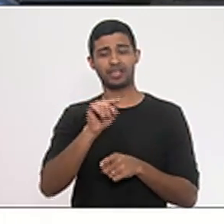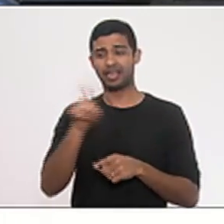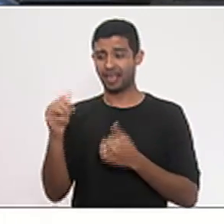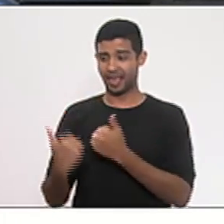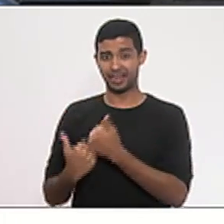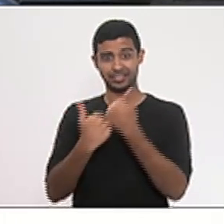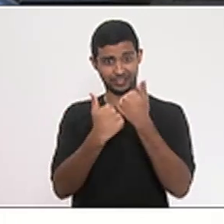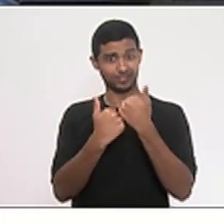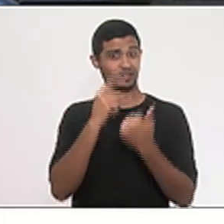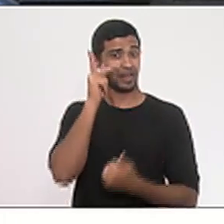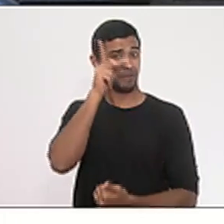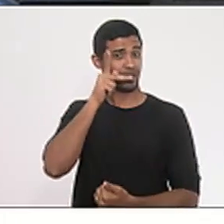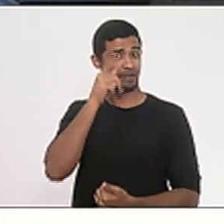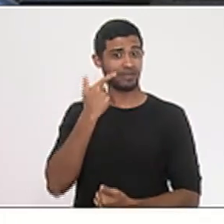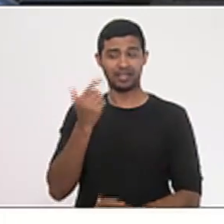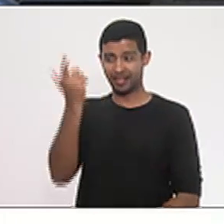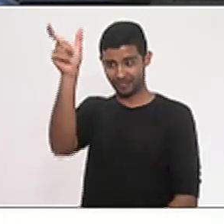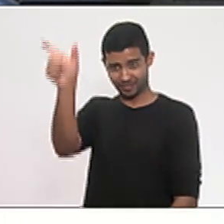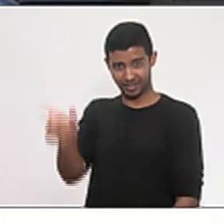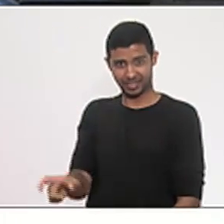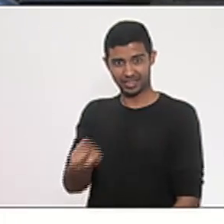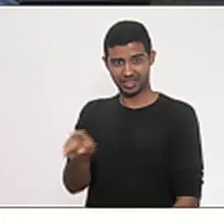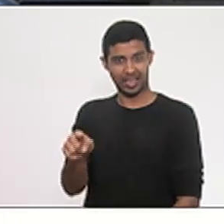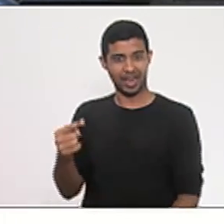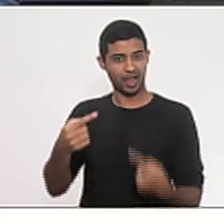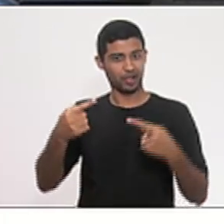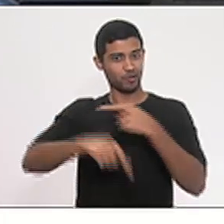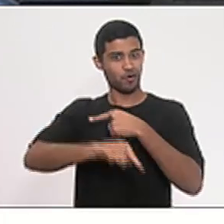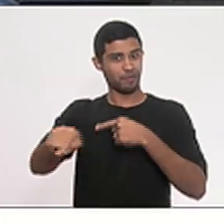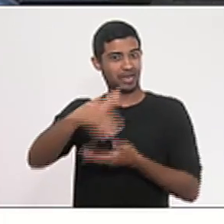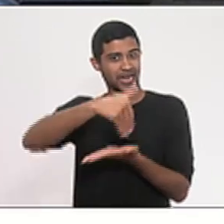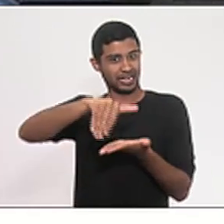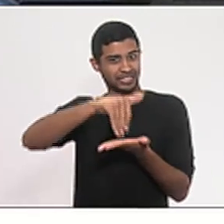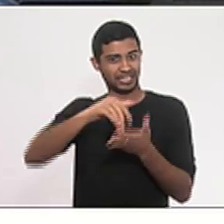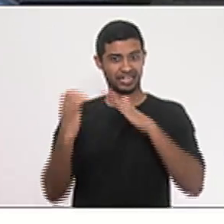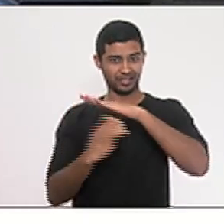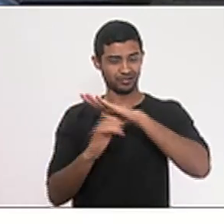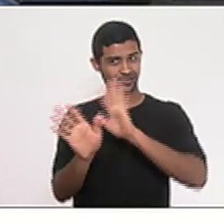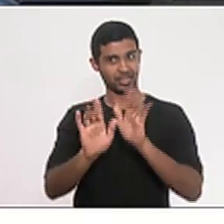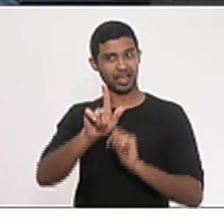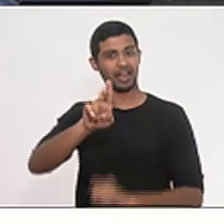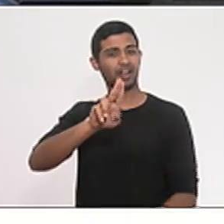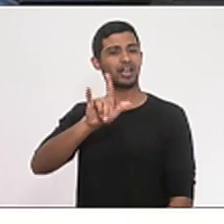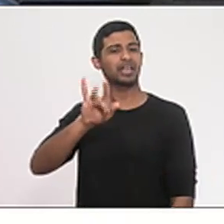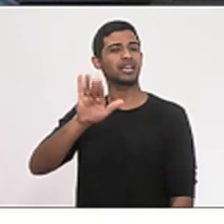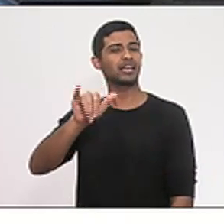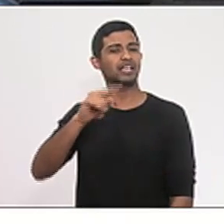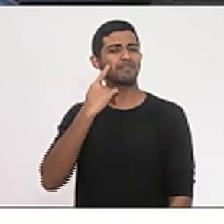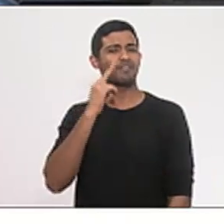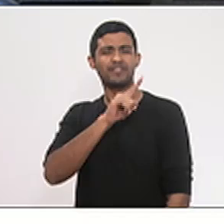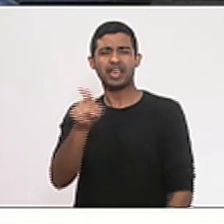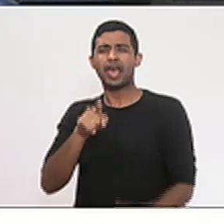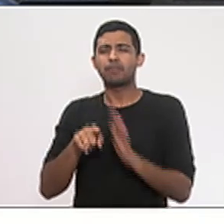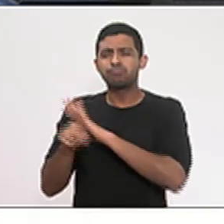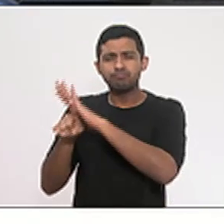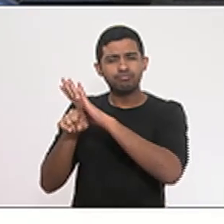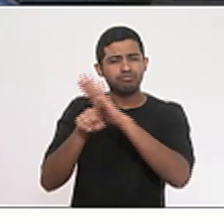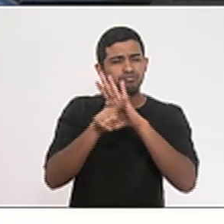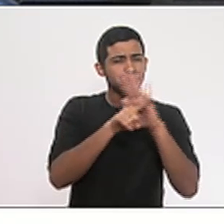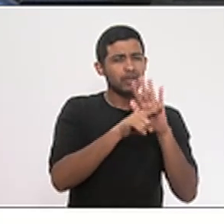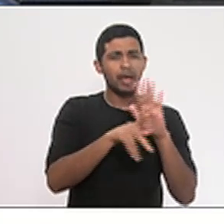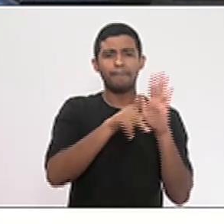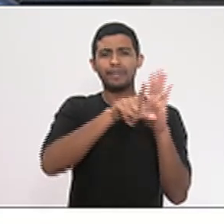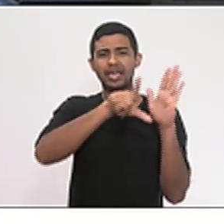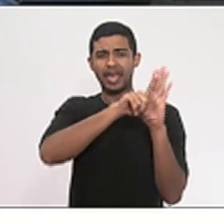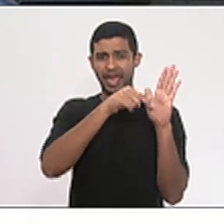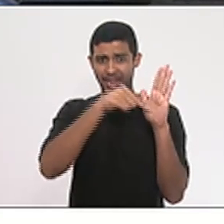assessora parlamentar, que não é assessora parlamentar da Secretaria Executiva, Lívia Soalheiro, que fez um levantamento de PLs que